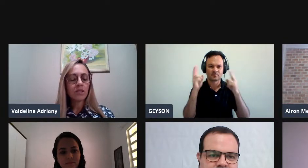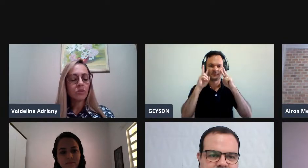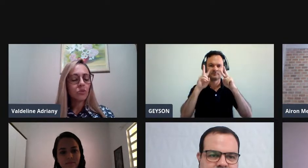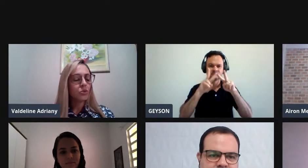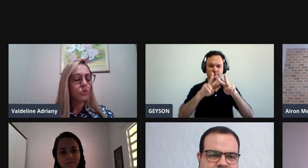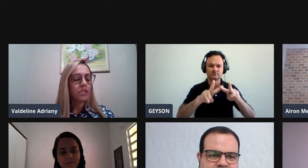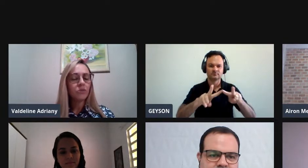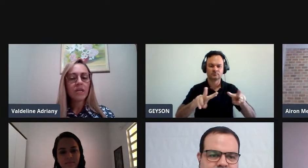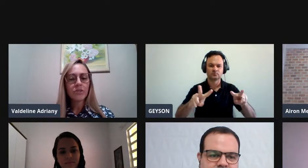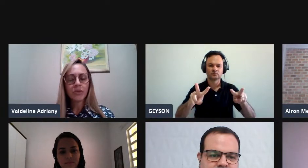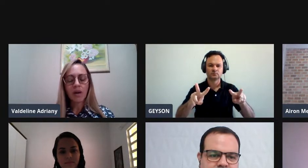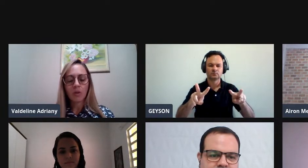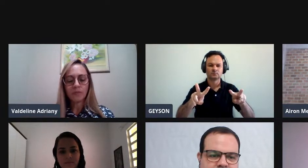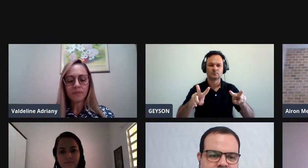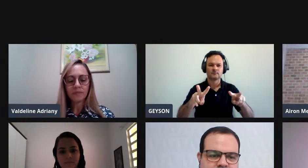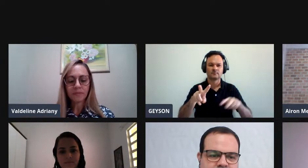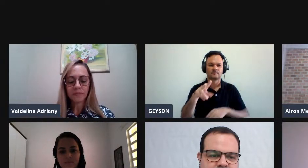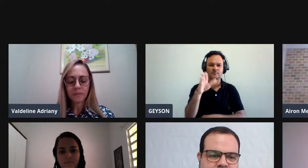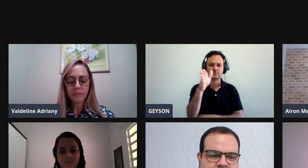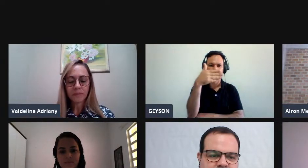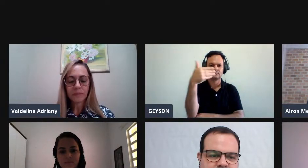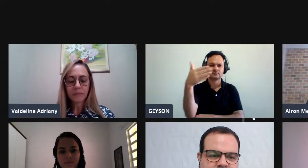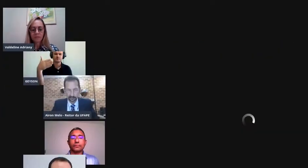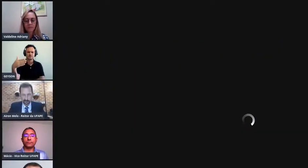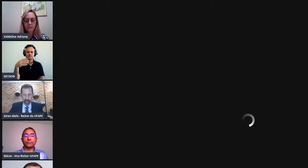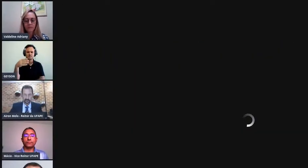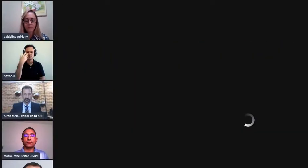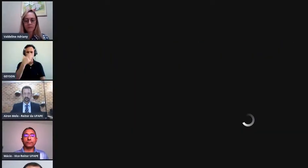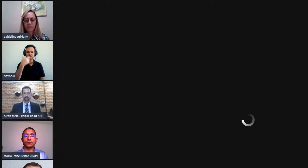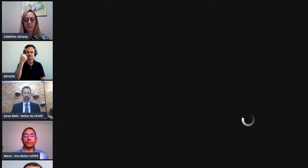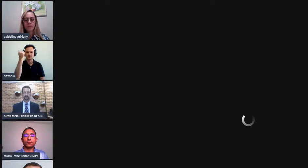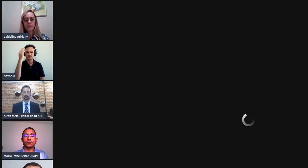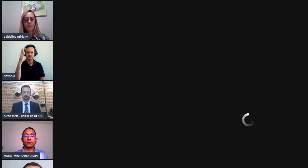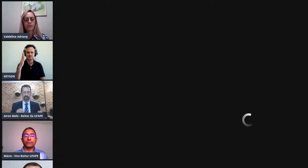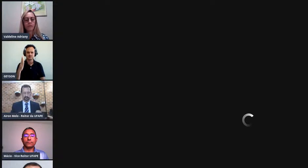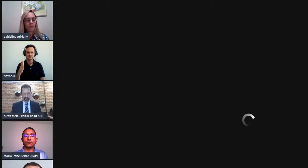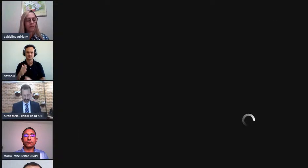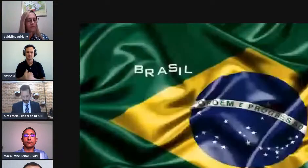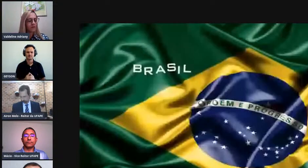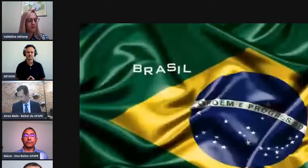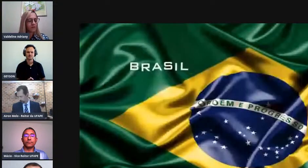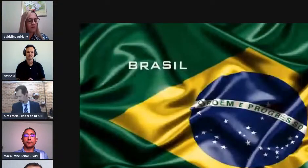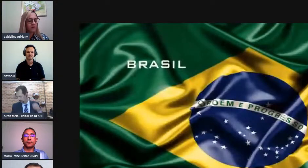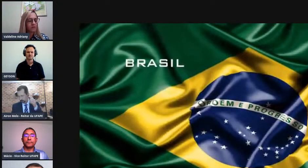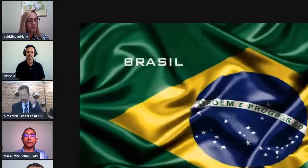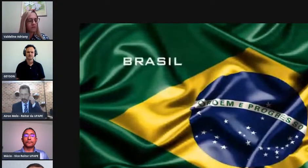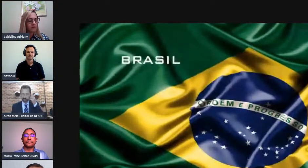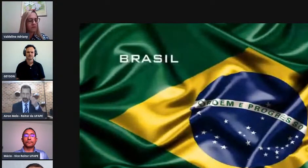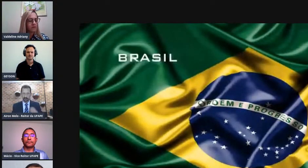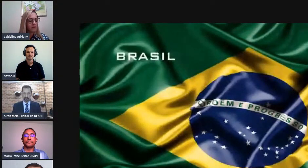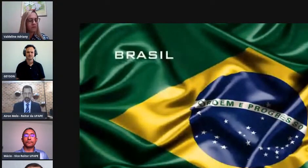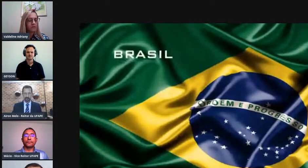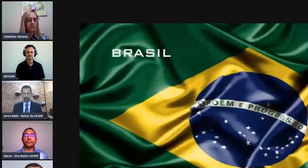execução do rino nacional. A Cidade Federal Agreste,